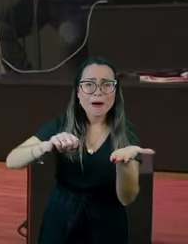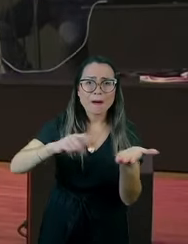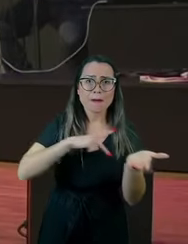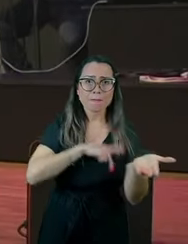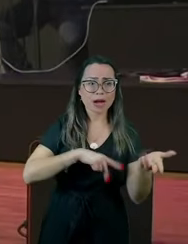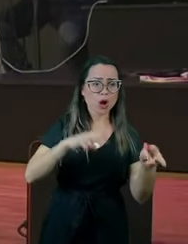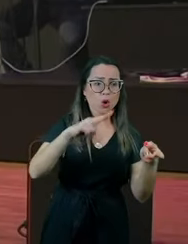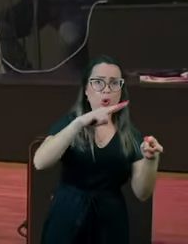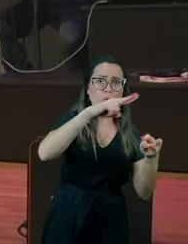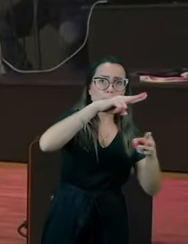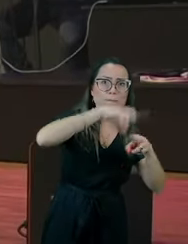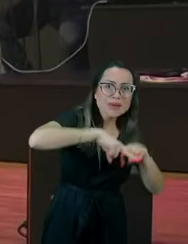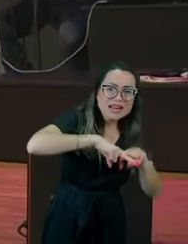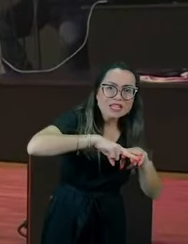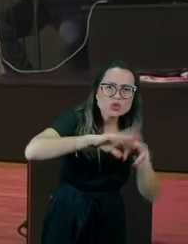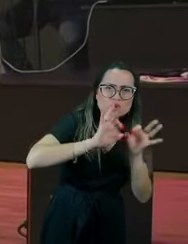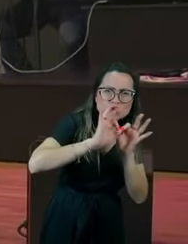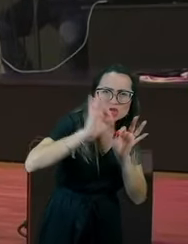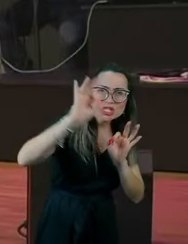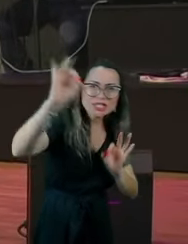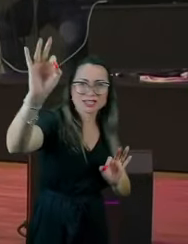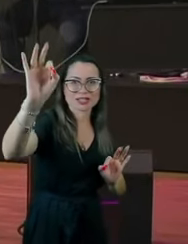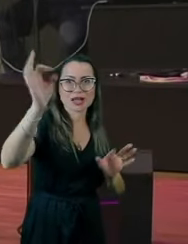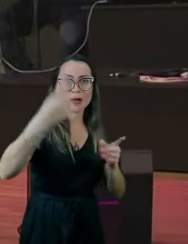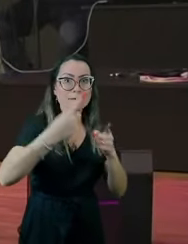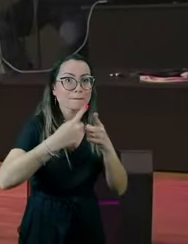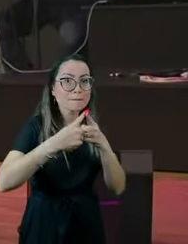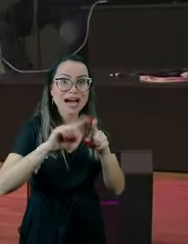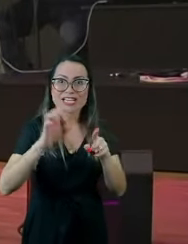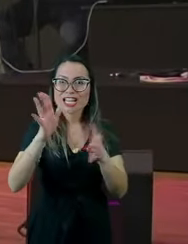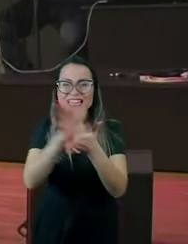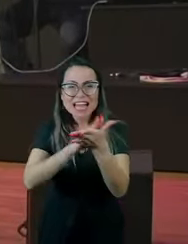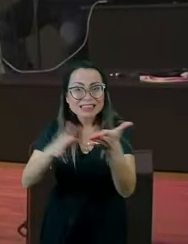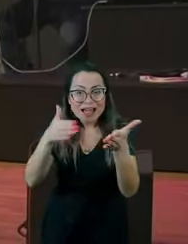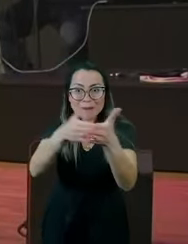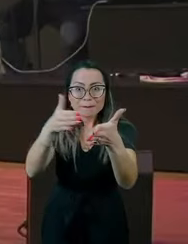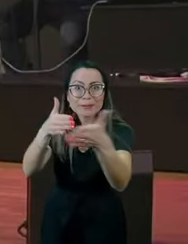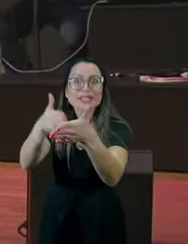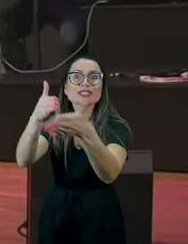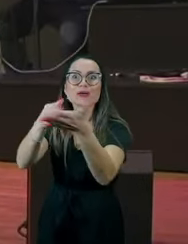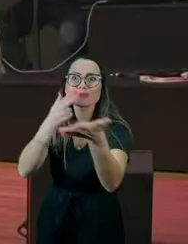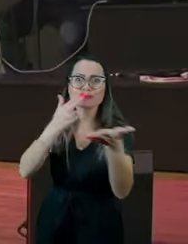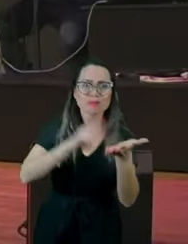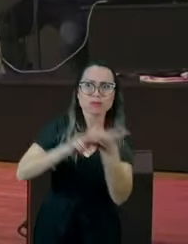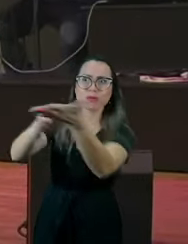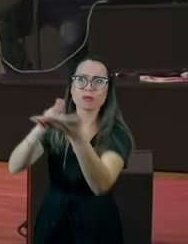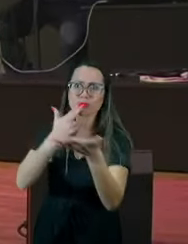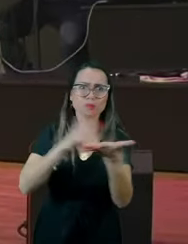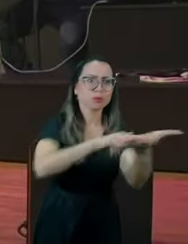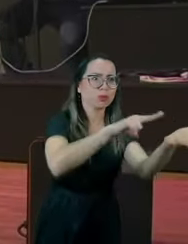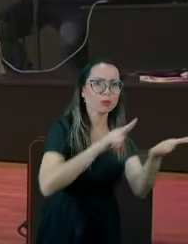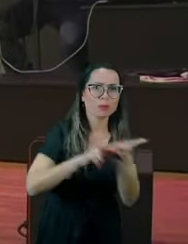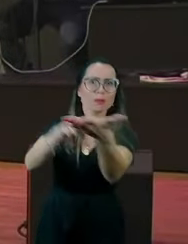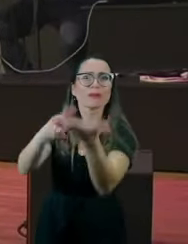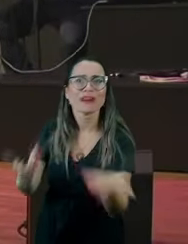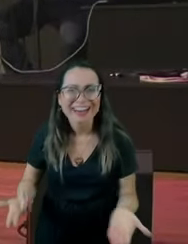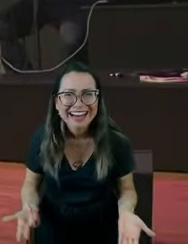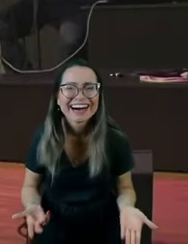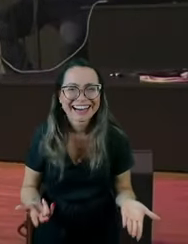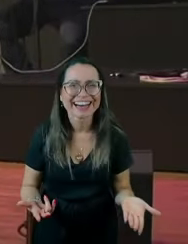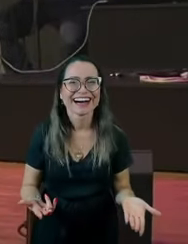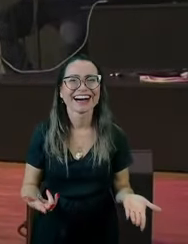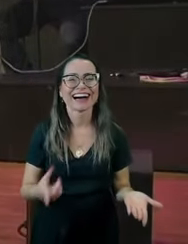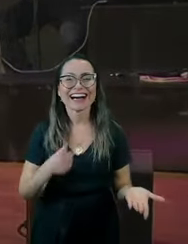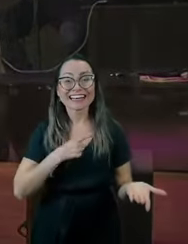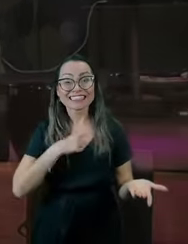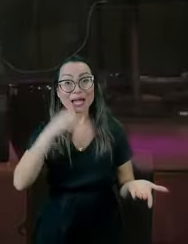distante, mas conectados à distância. Eu estou aqui, mas existem intercessoras minhas, mulheres que são minhas amigas.